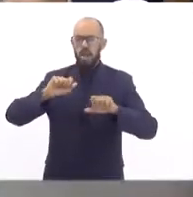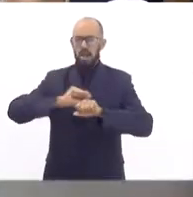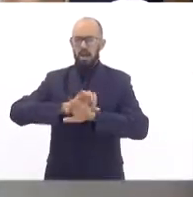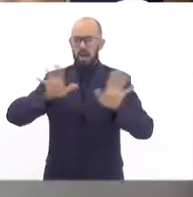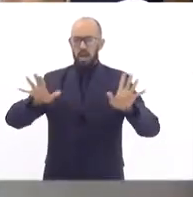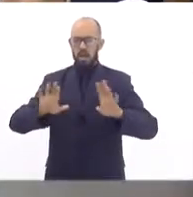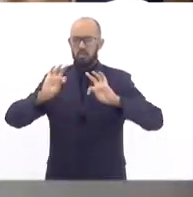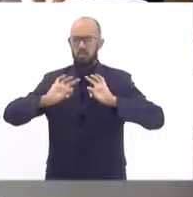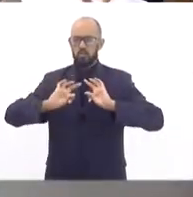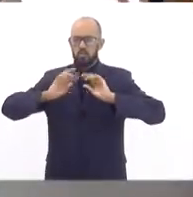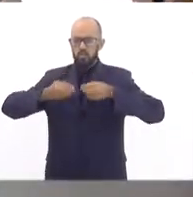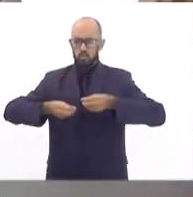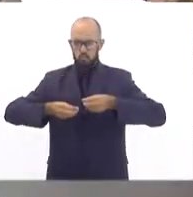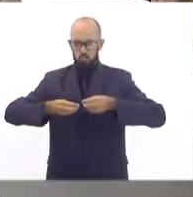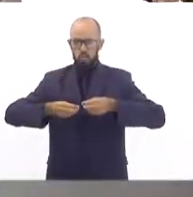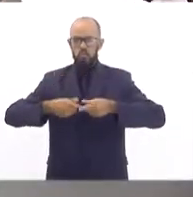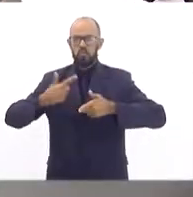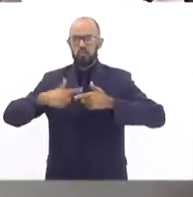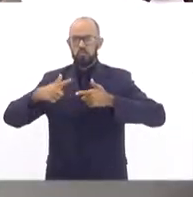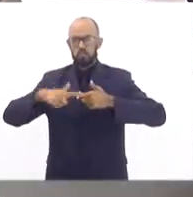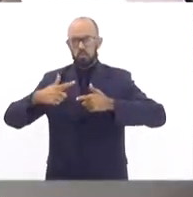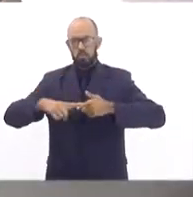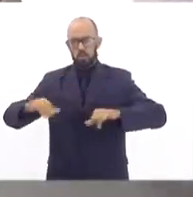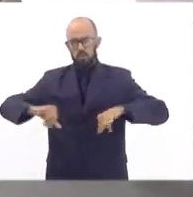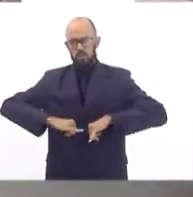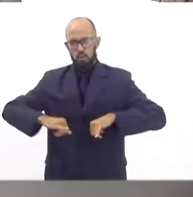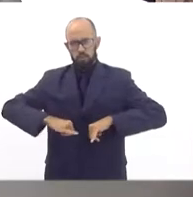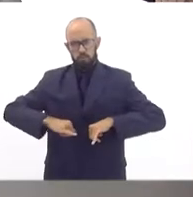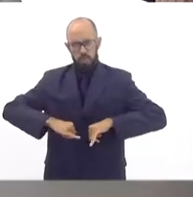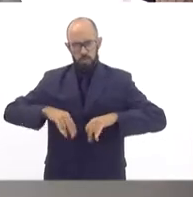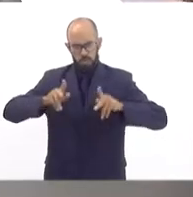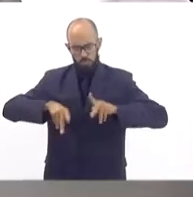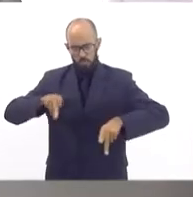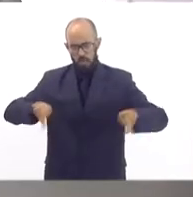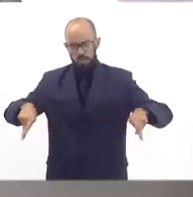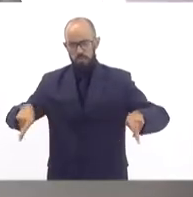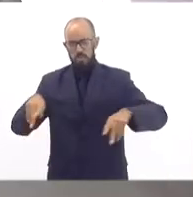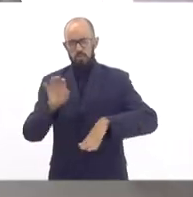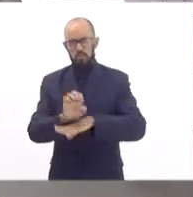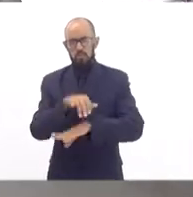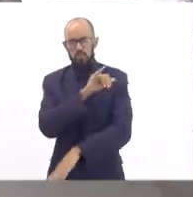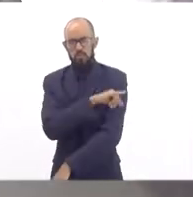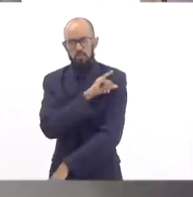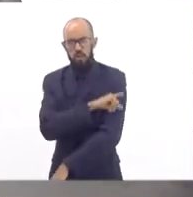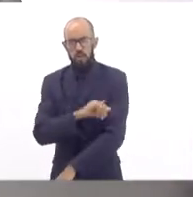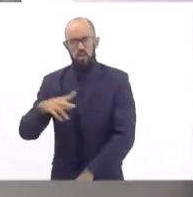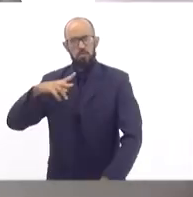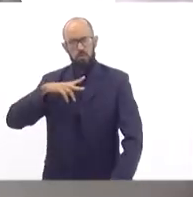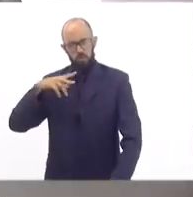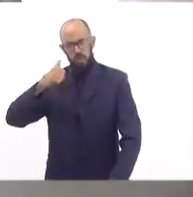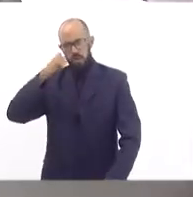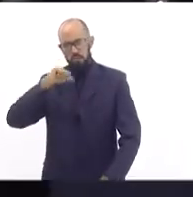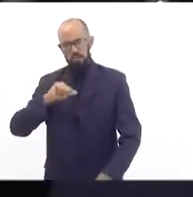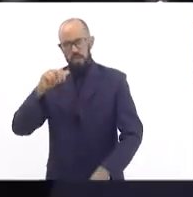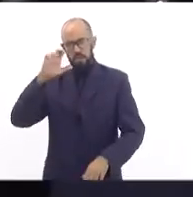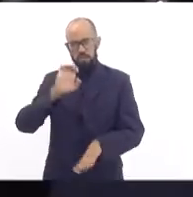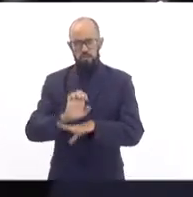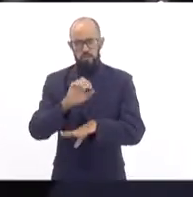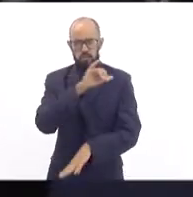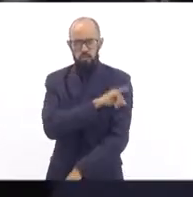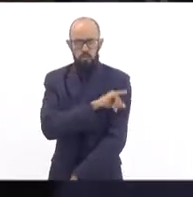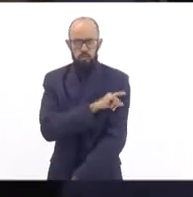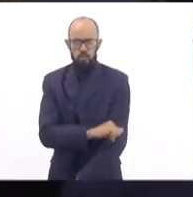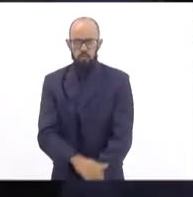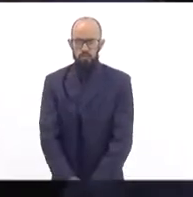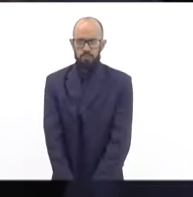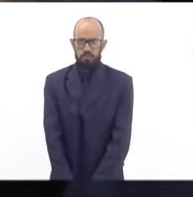tão transparente as dores do povo desse Estado, em particular das mulheres do Estado do Rio de Janeiro. Obrigada, deputada. Bem,